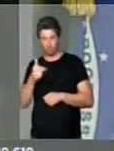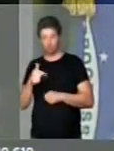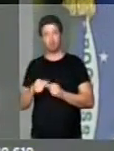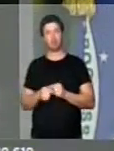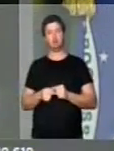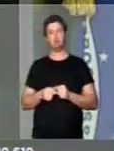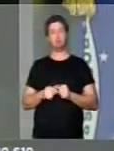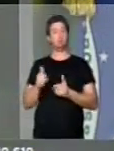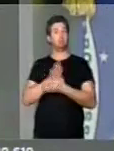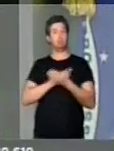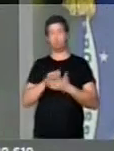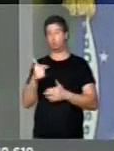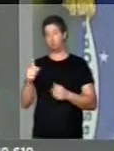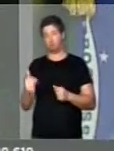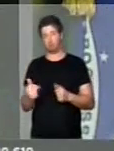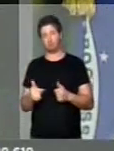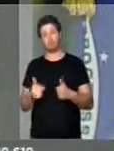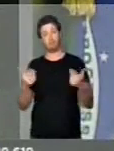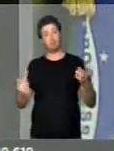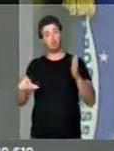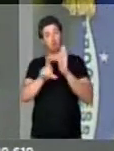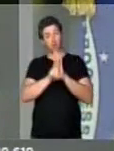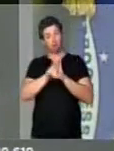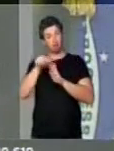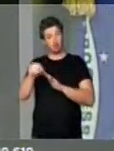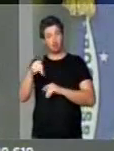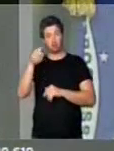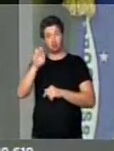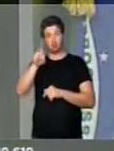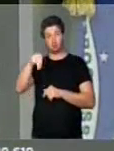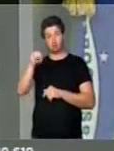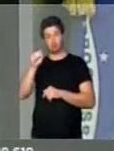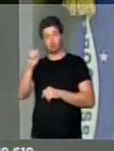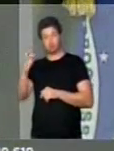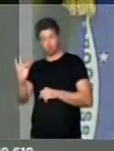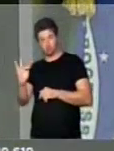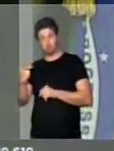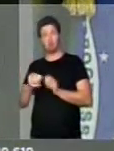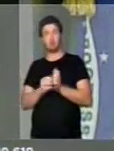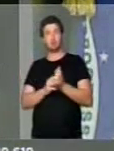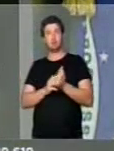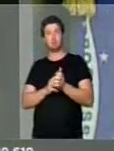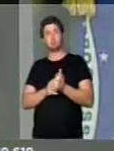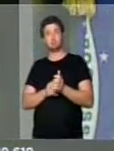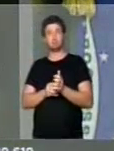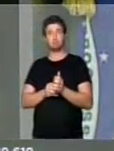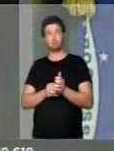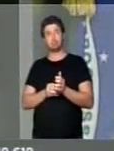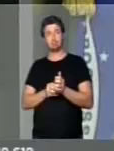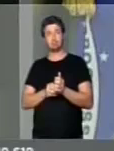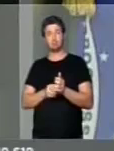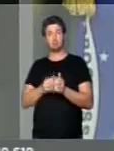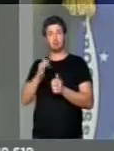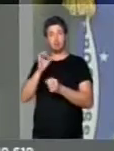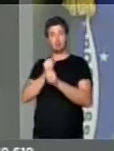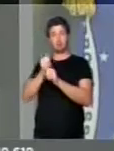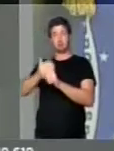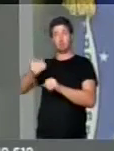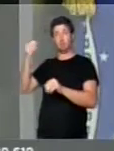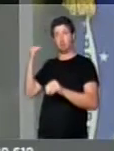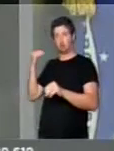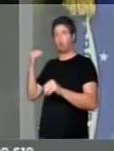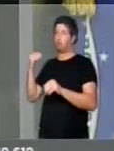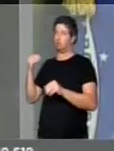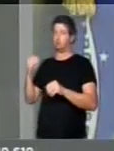fixo. E certamente com essa lei do PRONAF instituída há 10 anos atrás, que está de